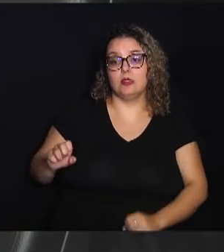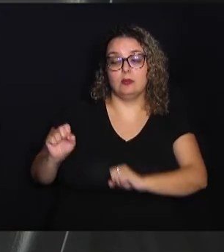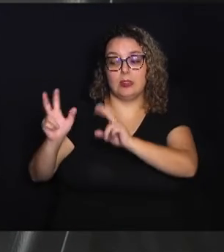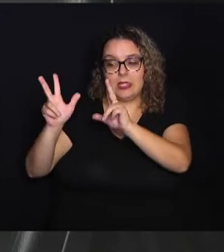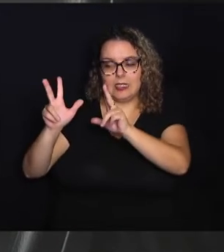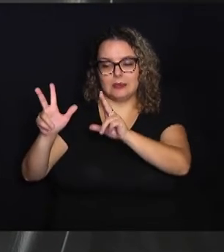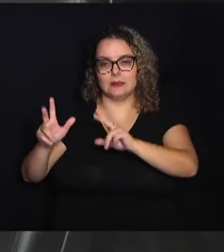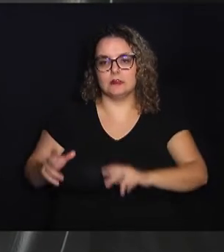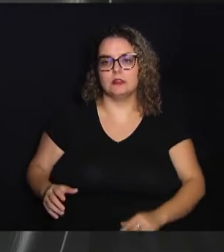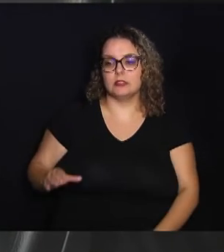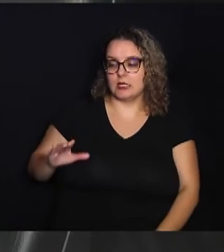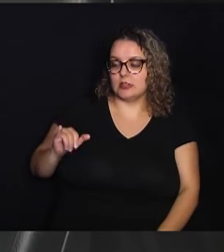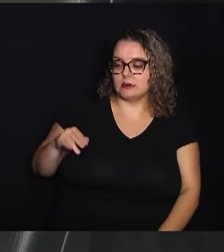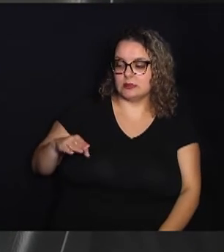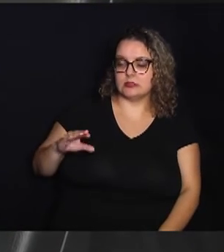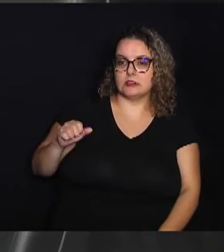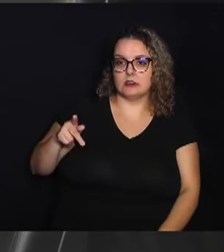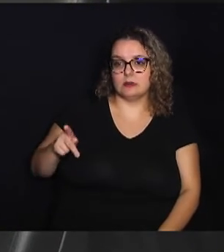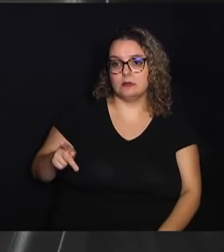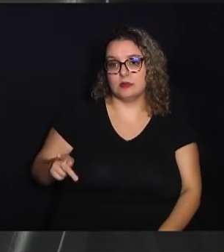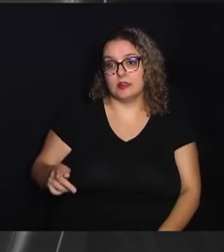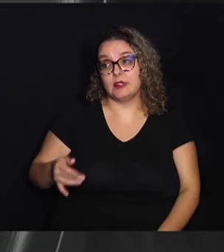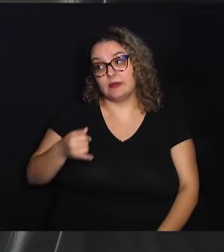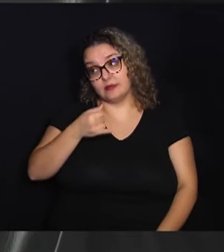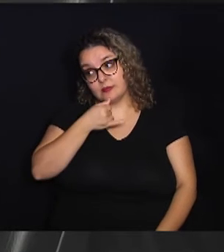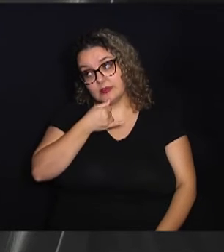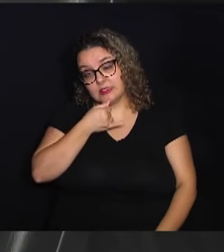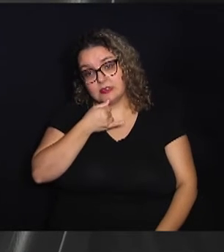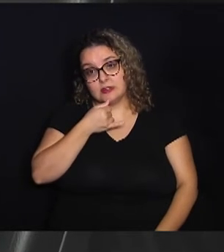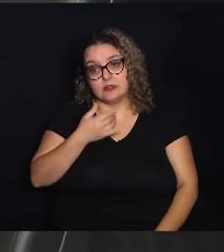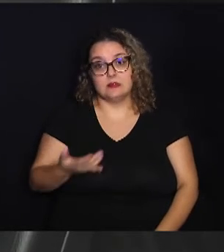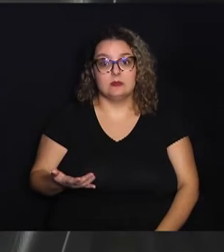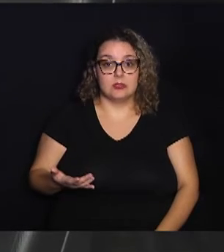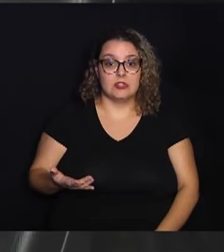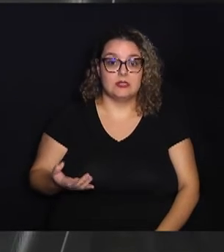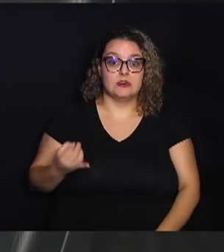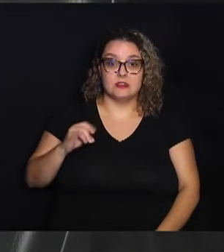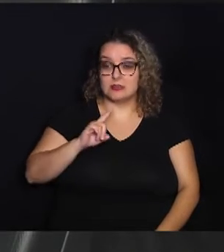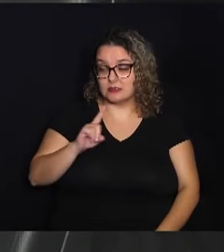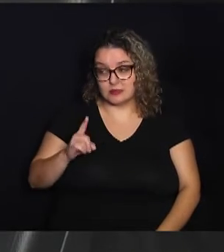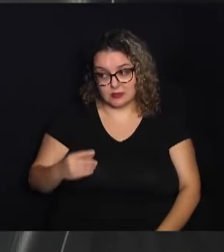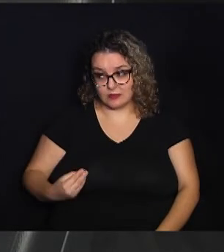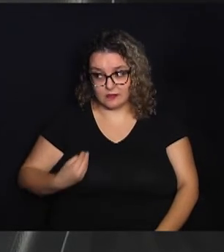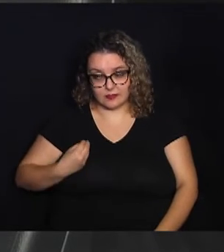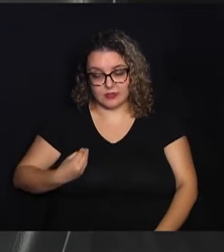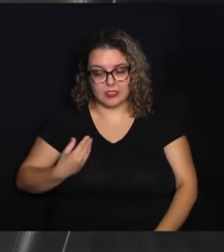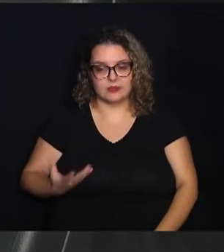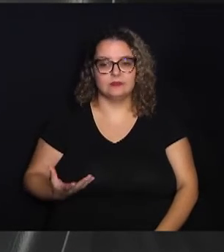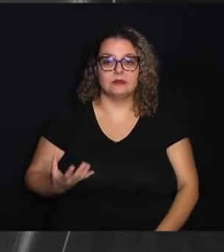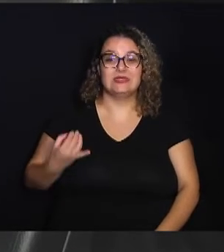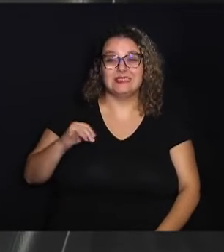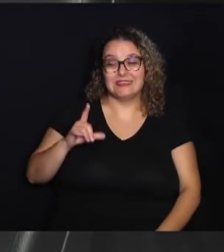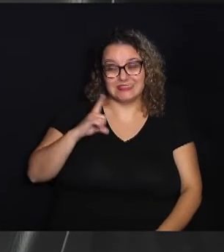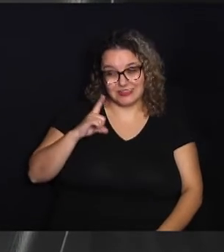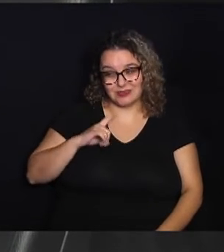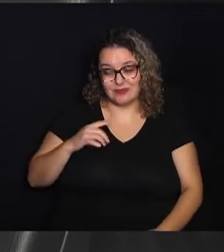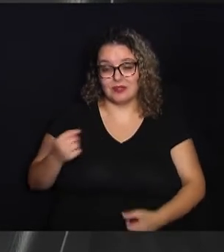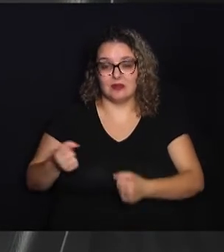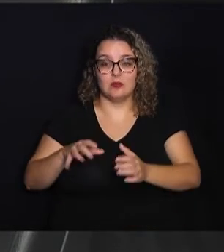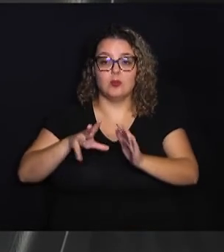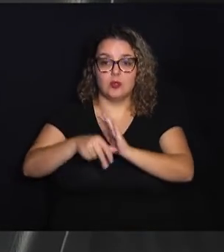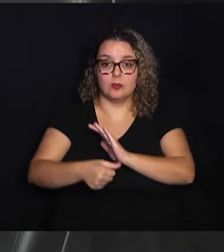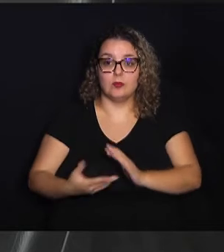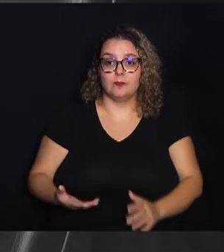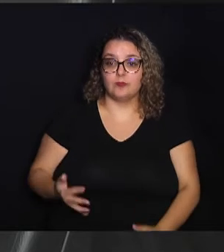sempre, infelizmente que ninguém passe por isso, mas se alguém passar por essa situação de ter o seu carro furtado ou